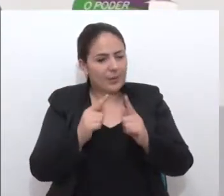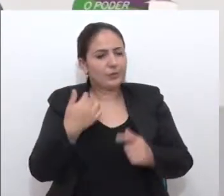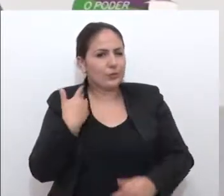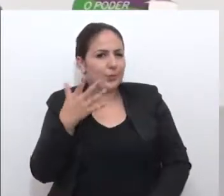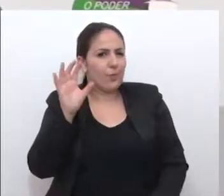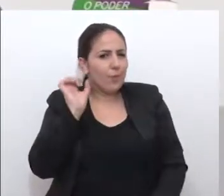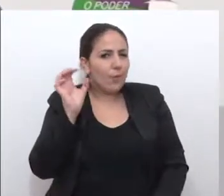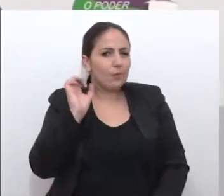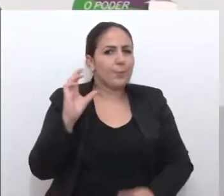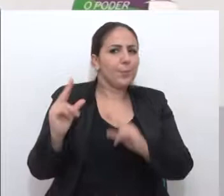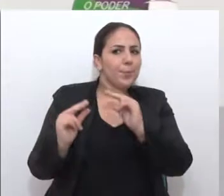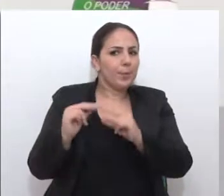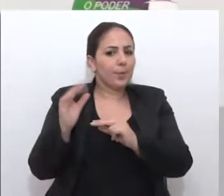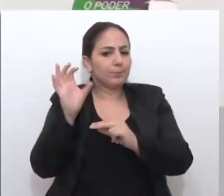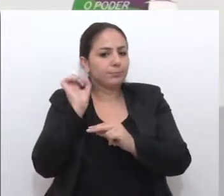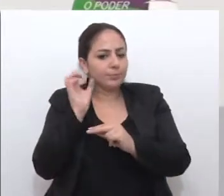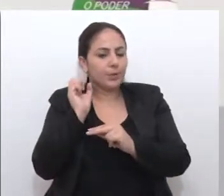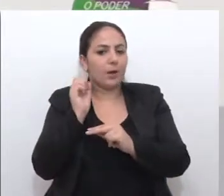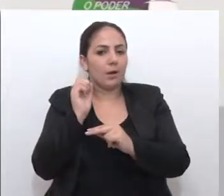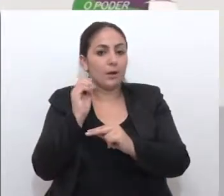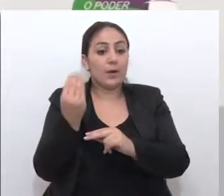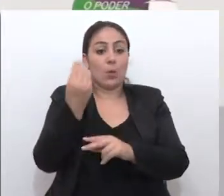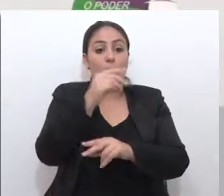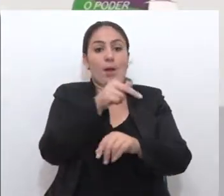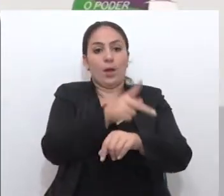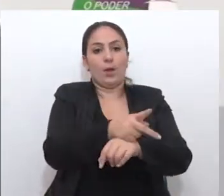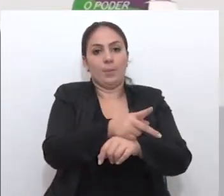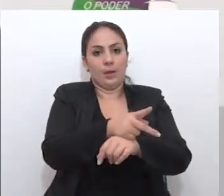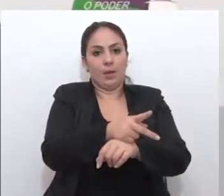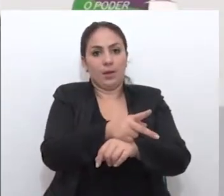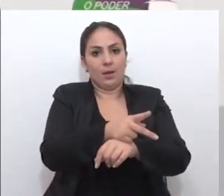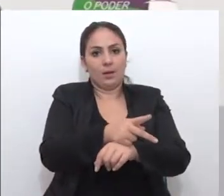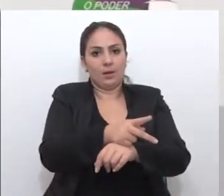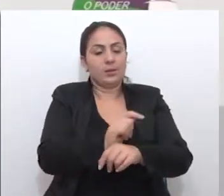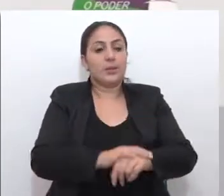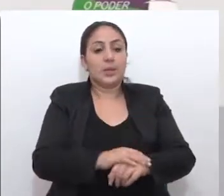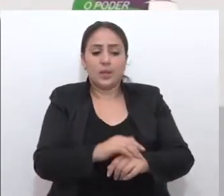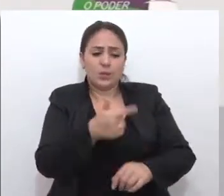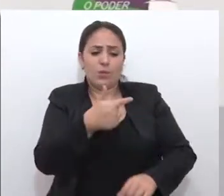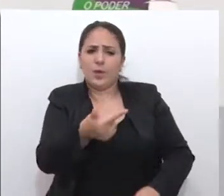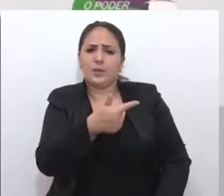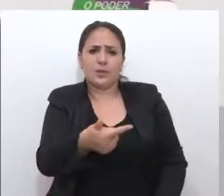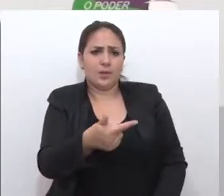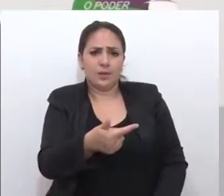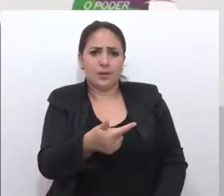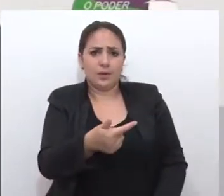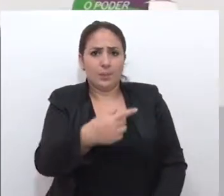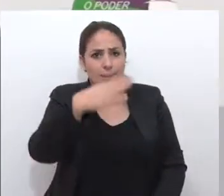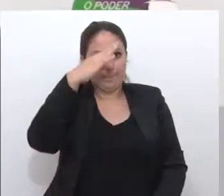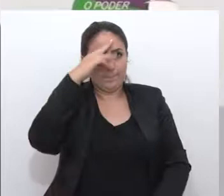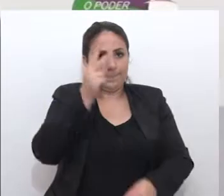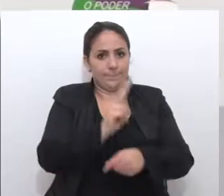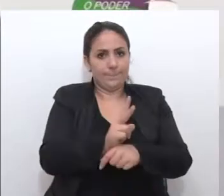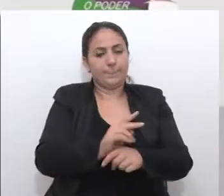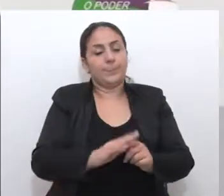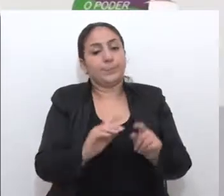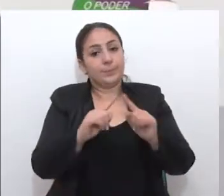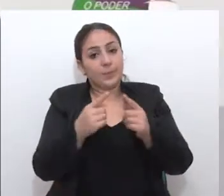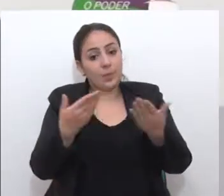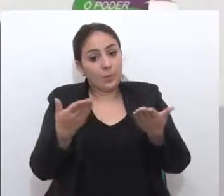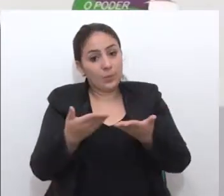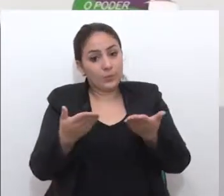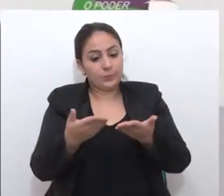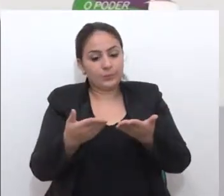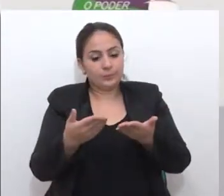bastidores de que vão ser instaladas câmeras em determinados locais e nesses locais, então, não será mais necessário a presença